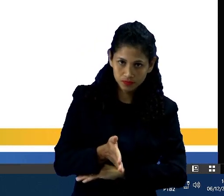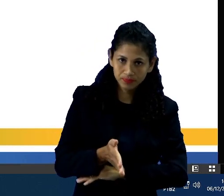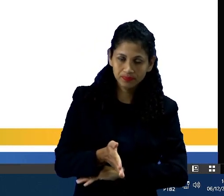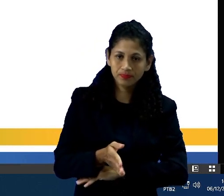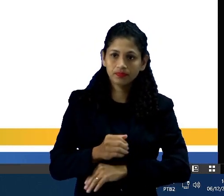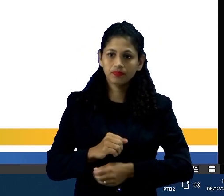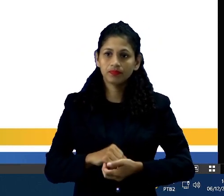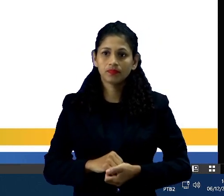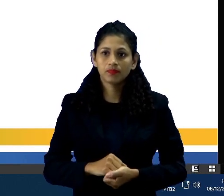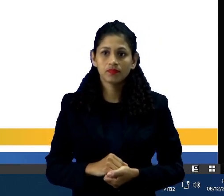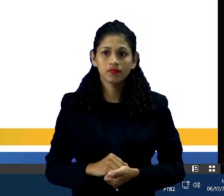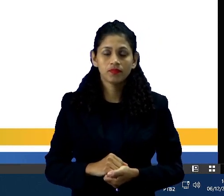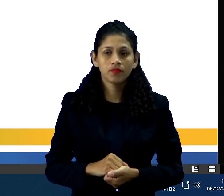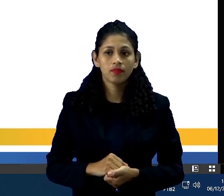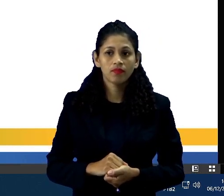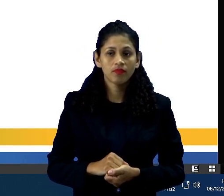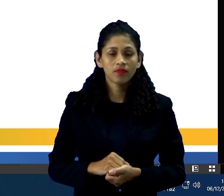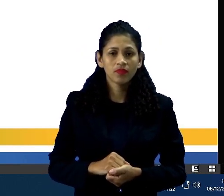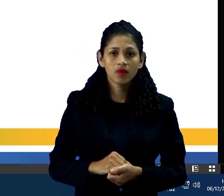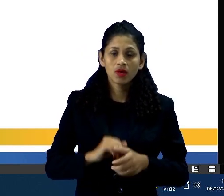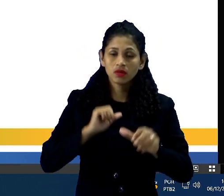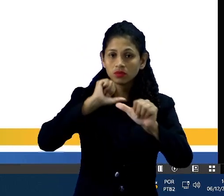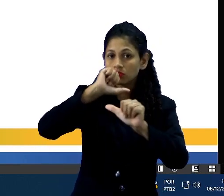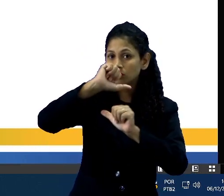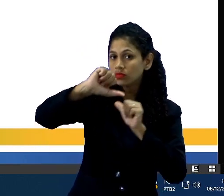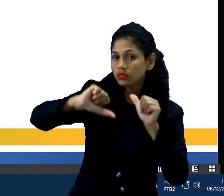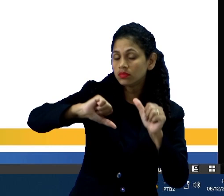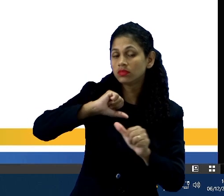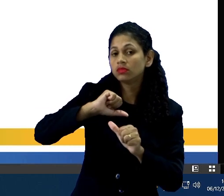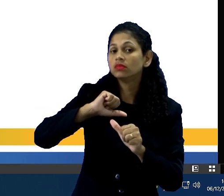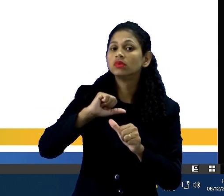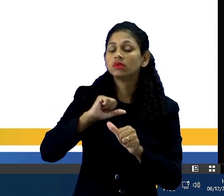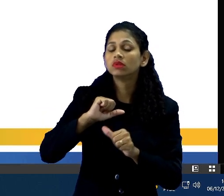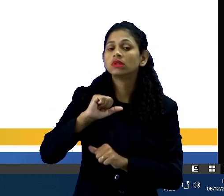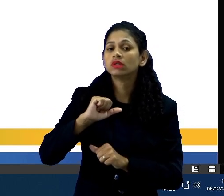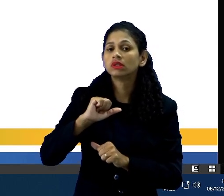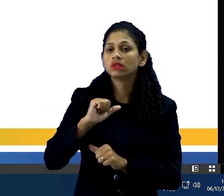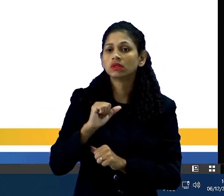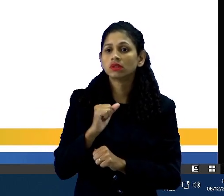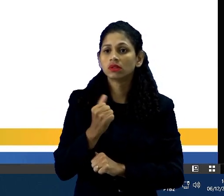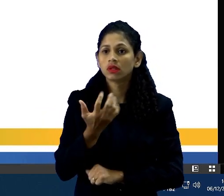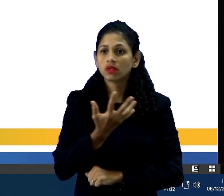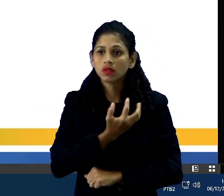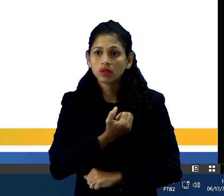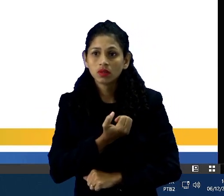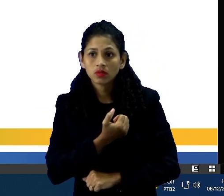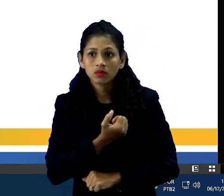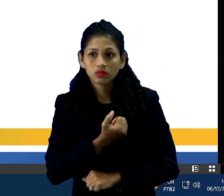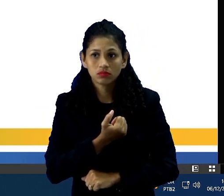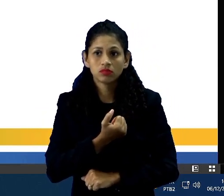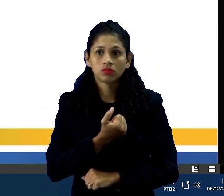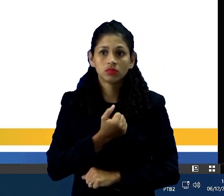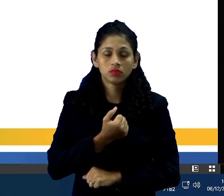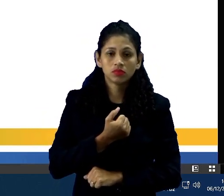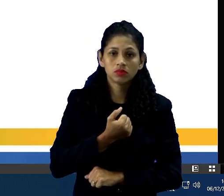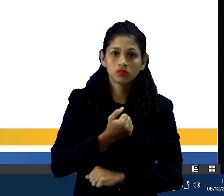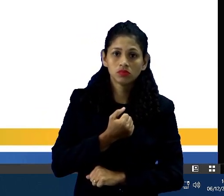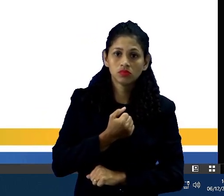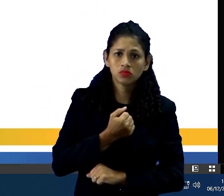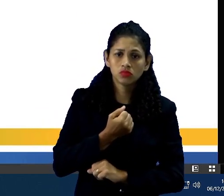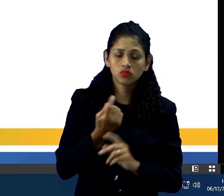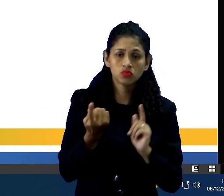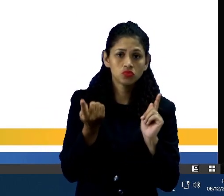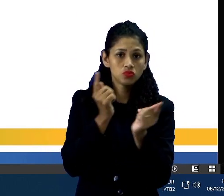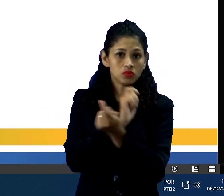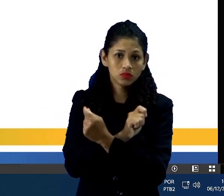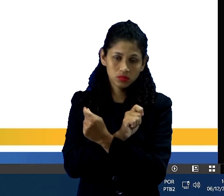A proporcionalidade inversa é observada quando a mudança em uma grandeza produz uma alteração oposta na outra.